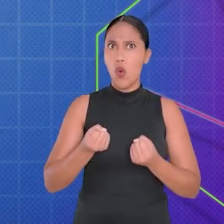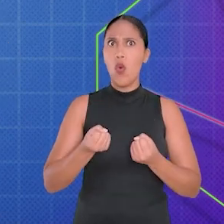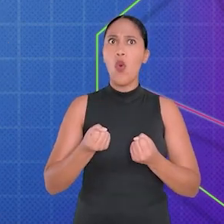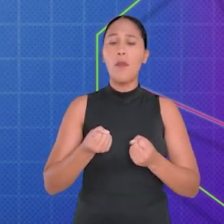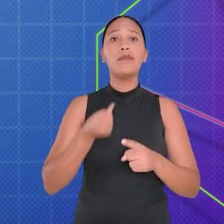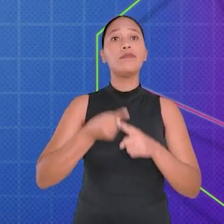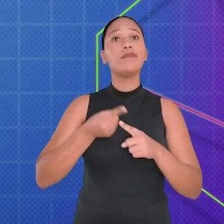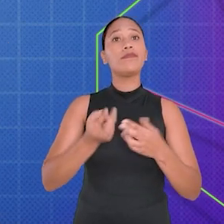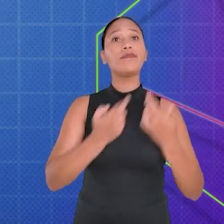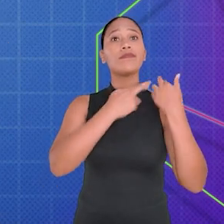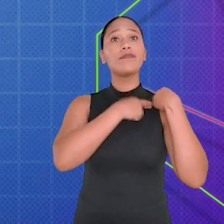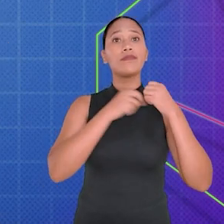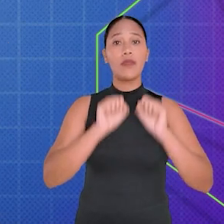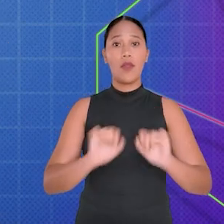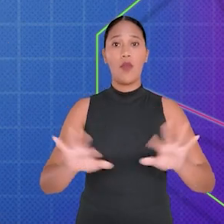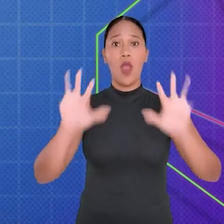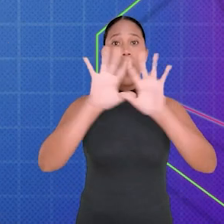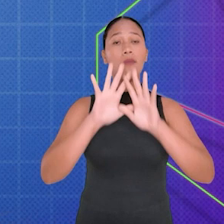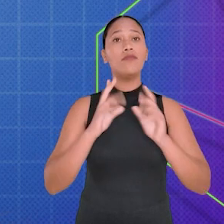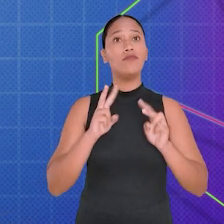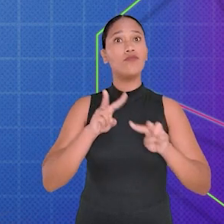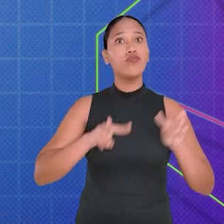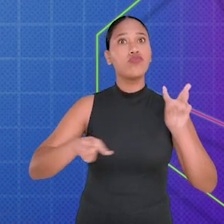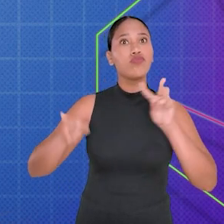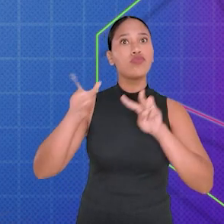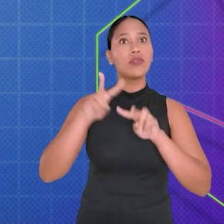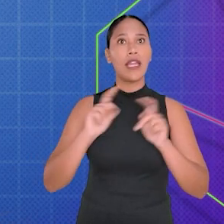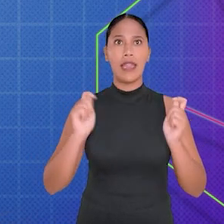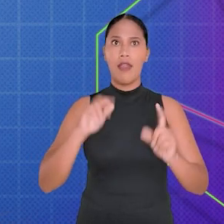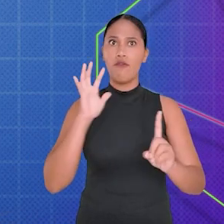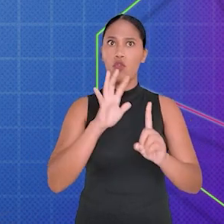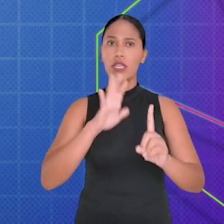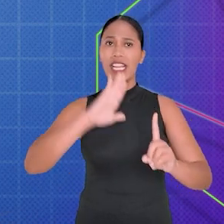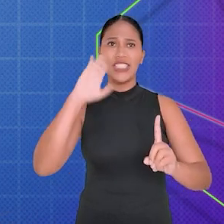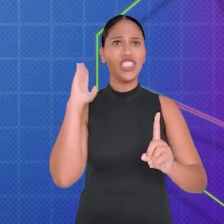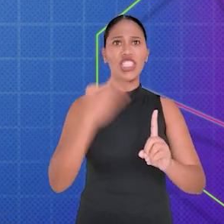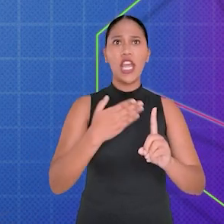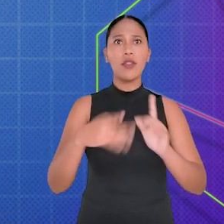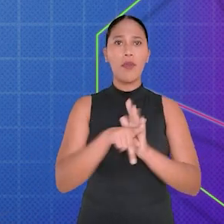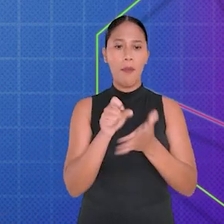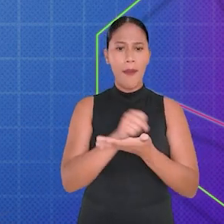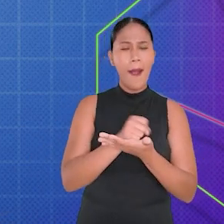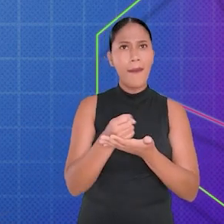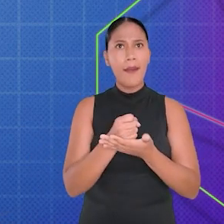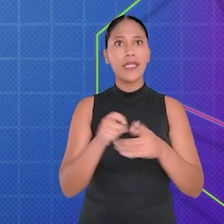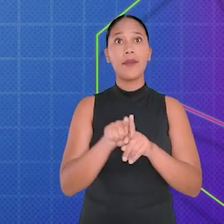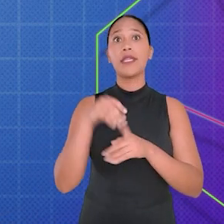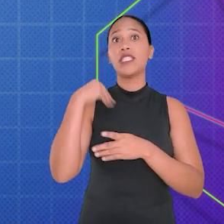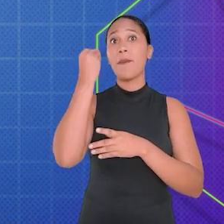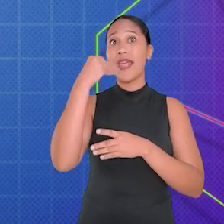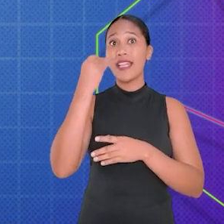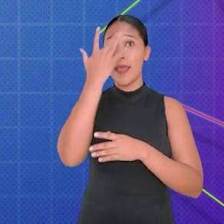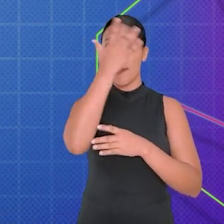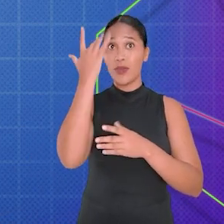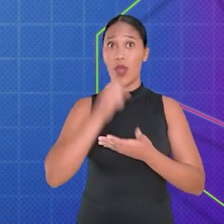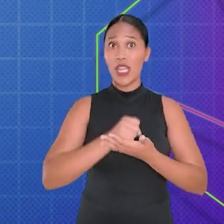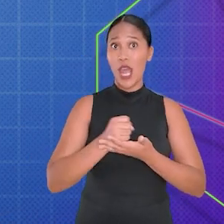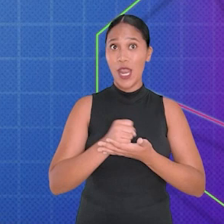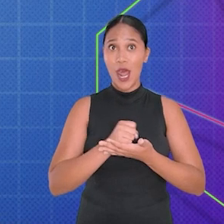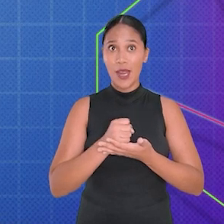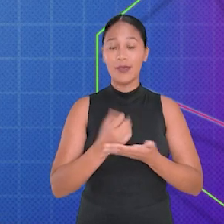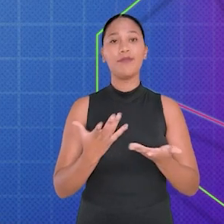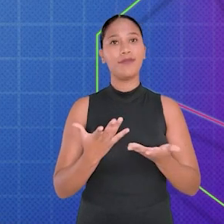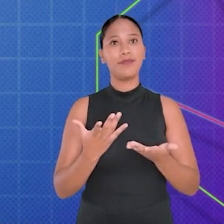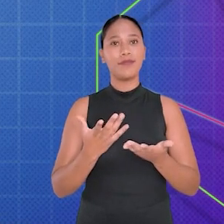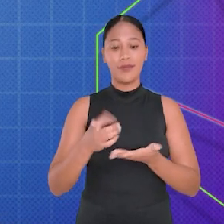jogo, pois é responsável por criar a aparência visual do jogo, o que pode influenciar diretamente a jogabilidade e a experiência do